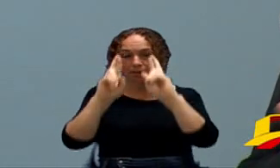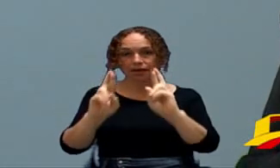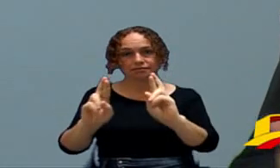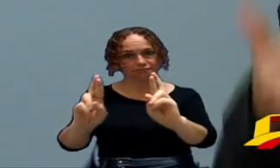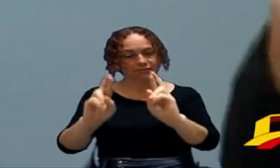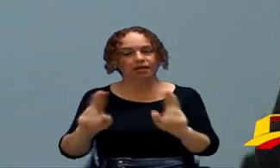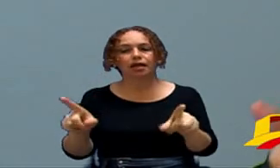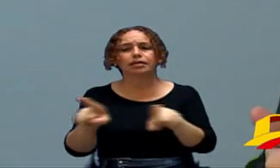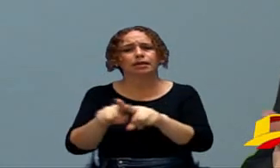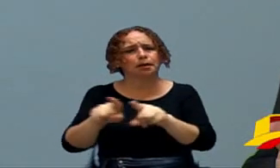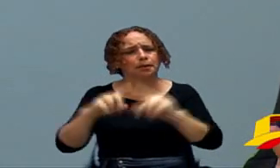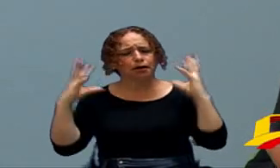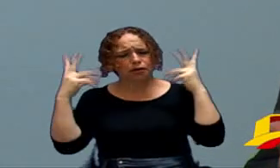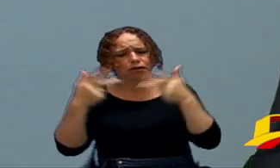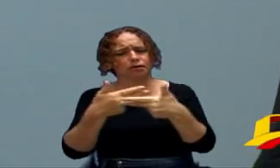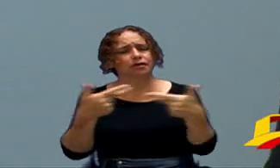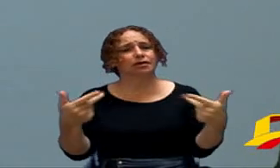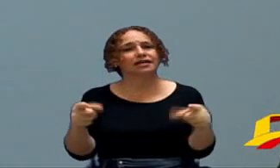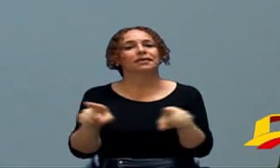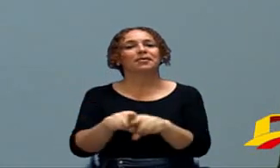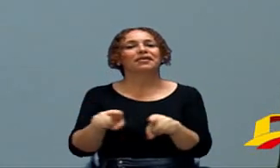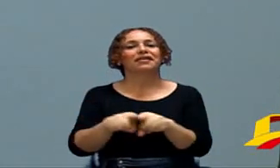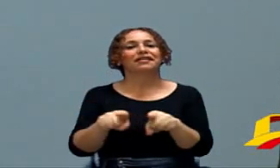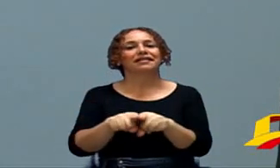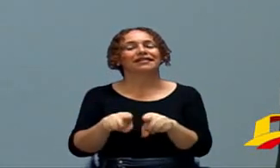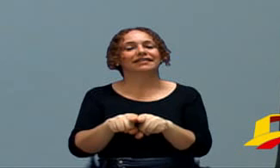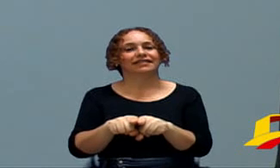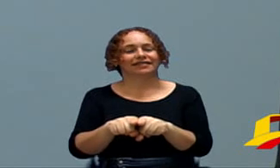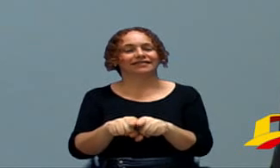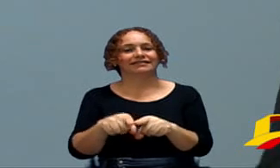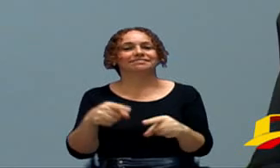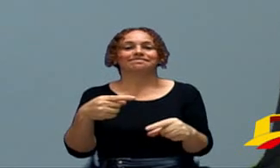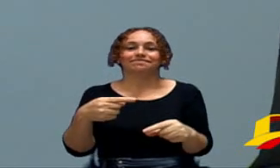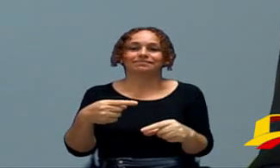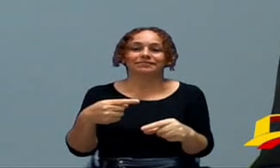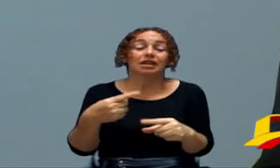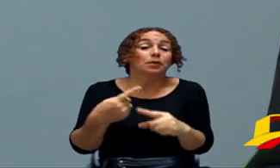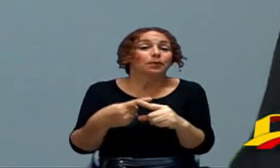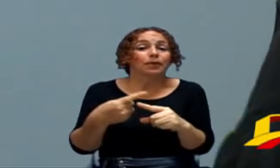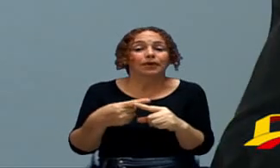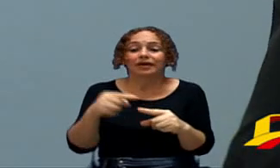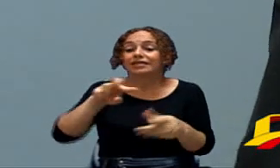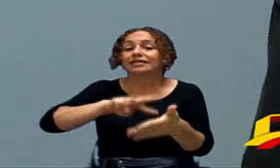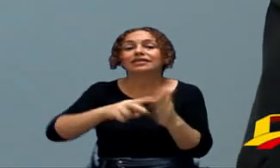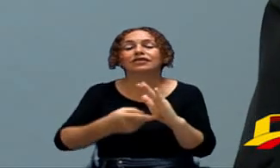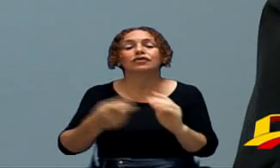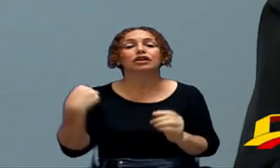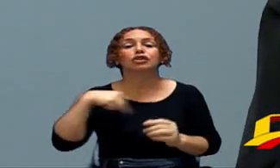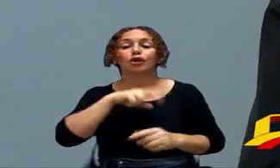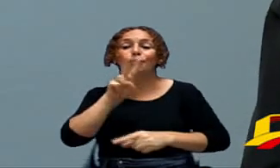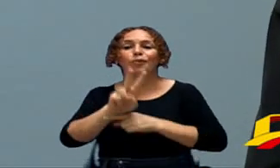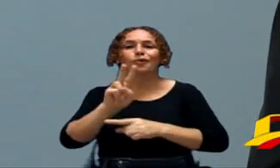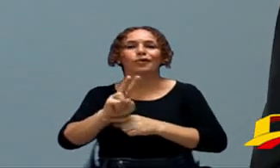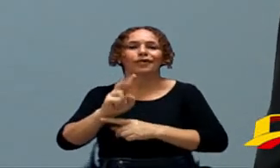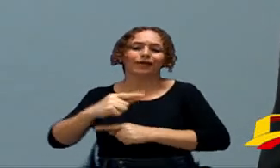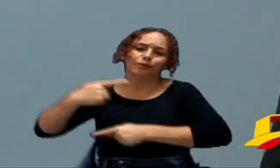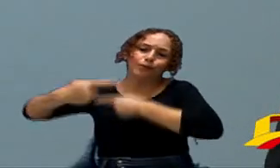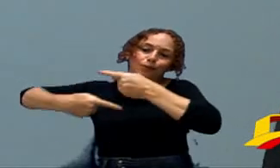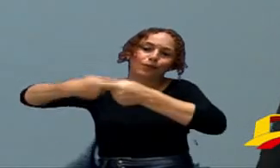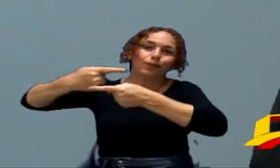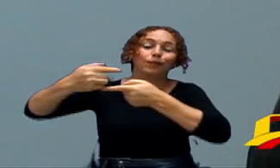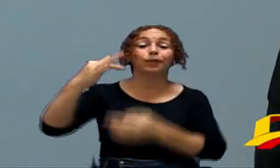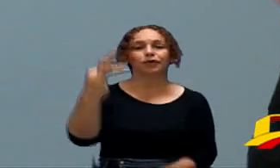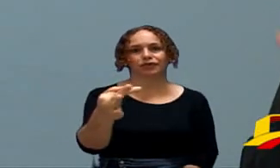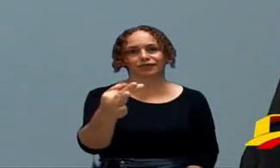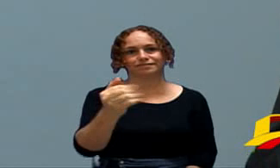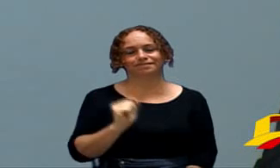finalizando, sim, cada vez mais, porque se trata das novas gerações, né, do meio ambiente. E, partindo disso, a gente